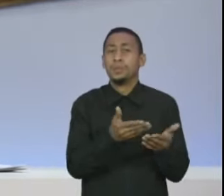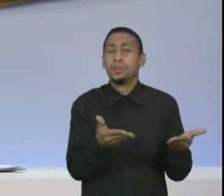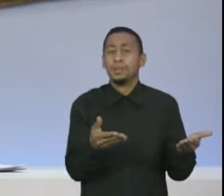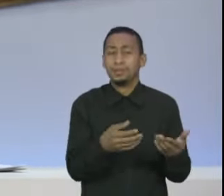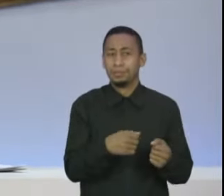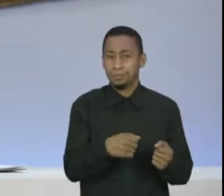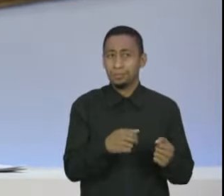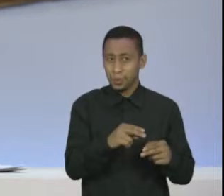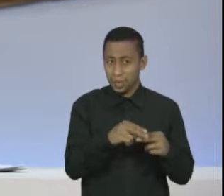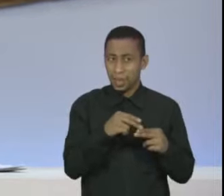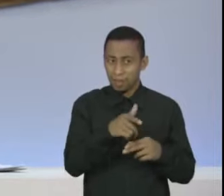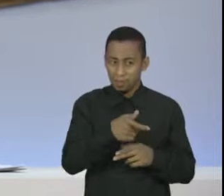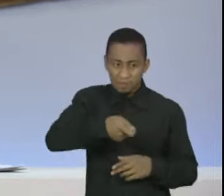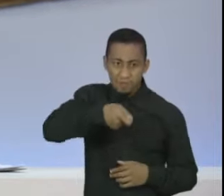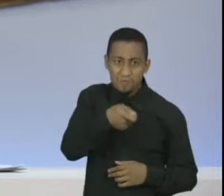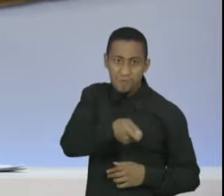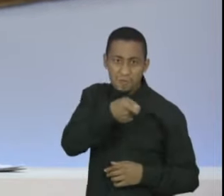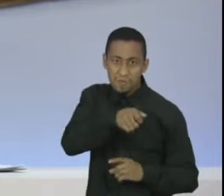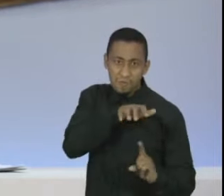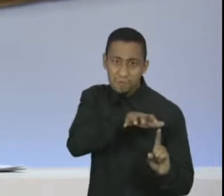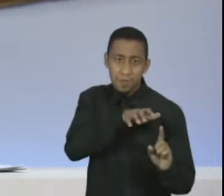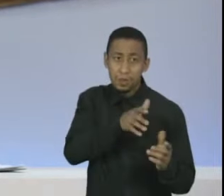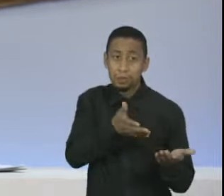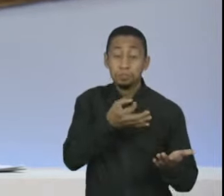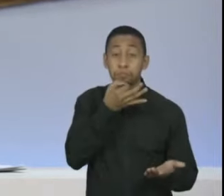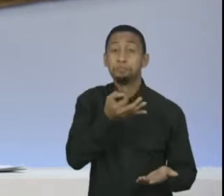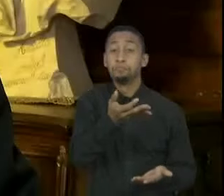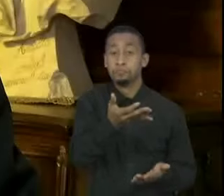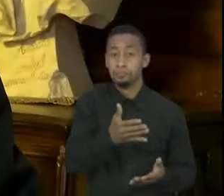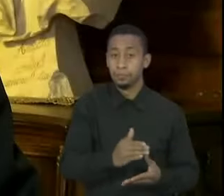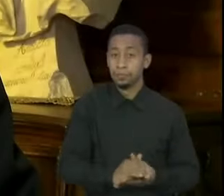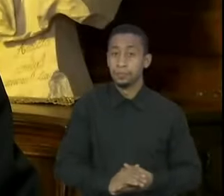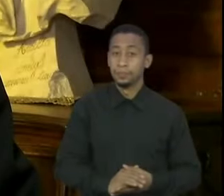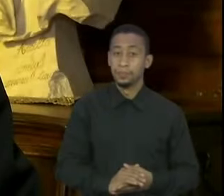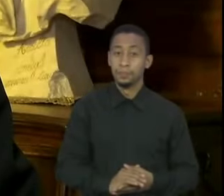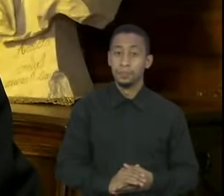desse radicalismo o senhor enxerga no primeiro momento